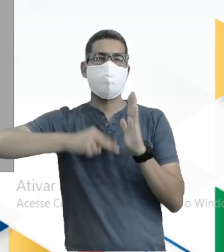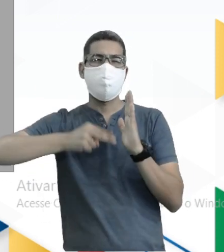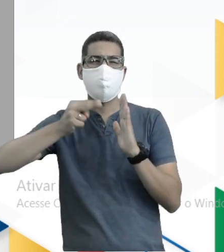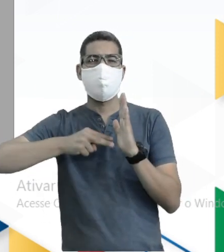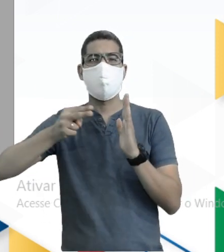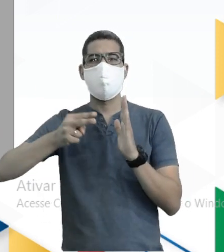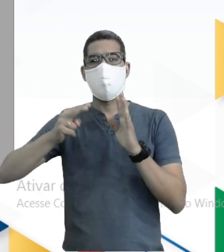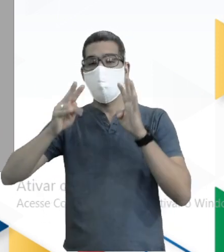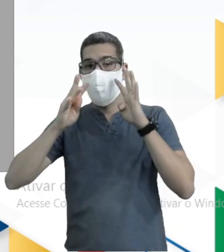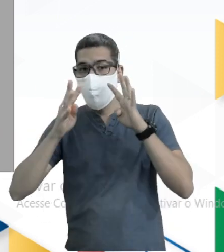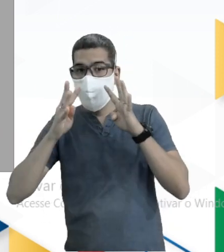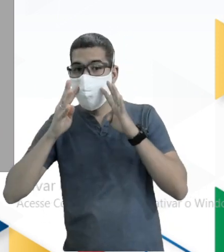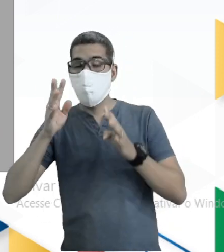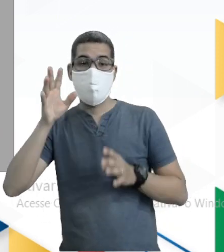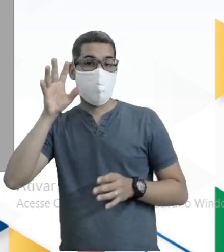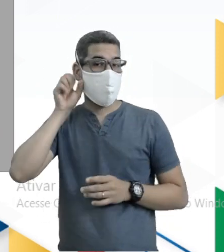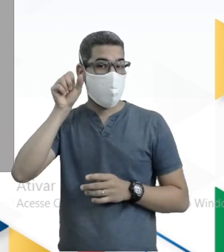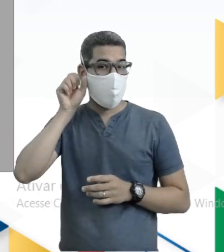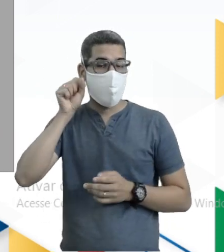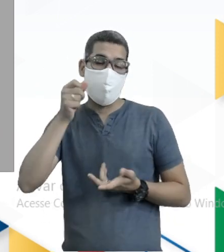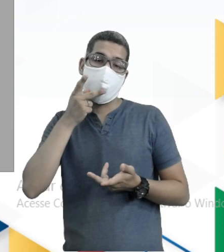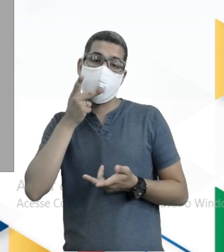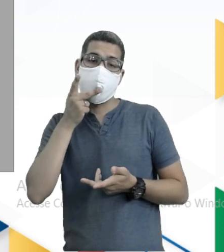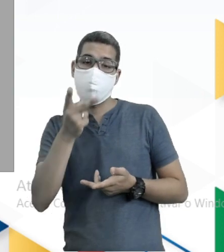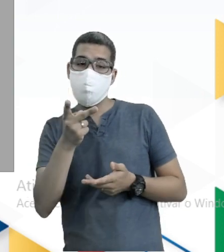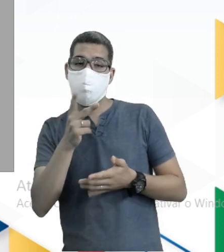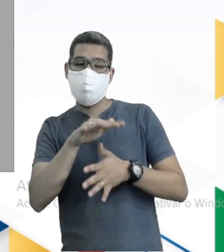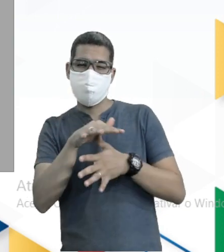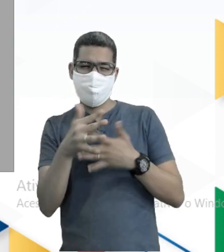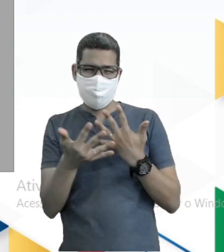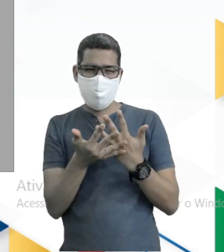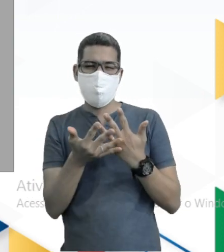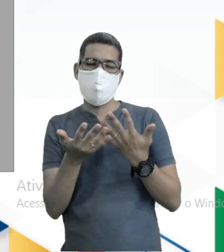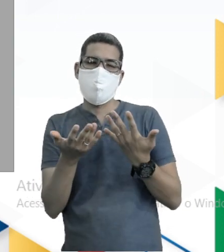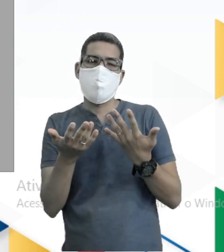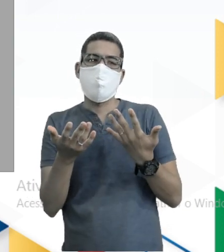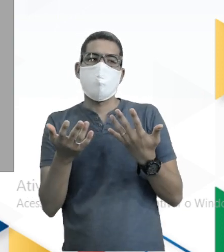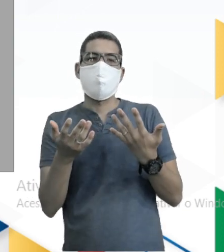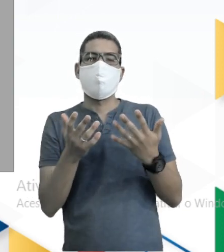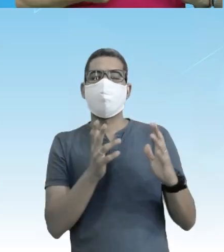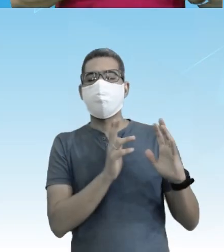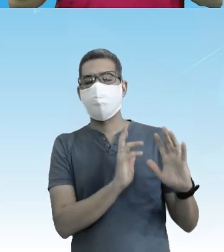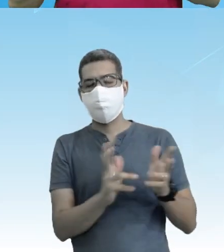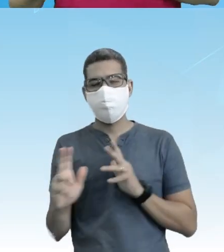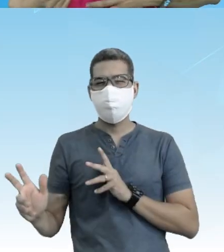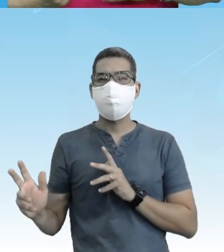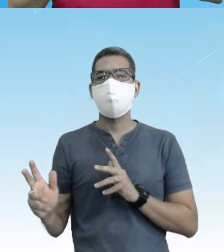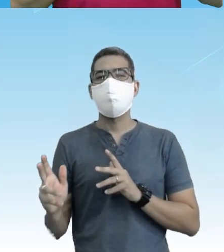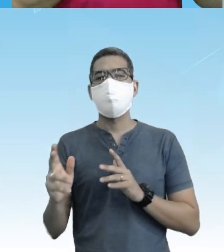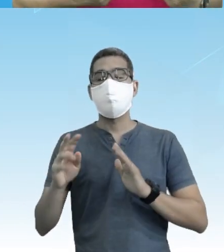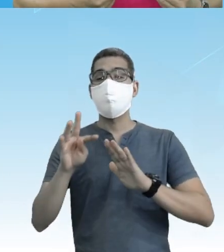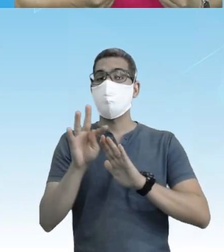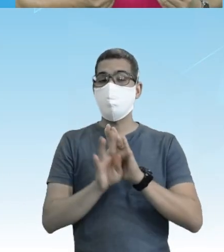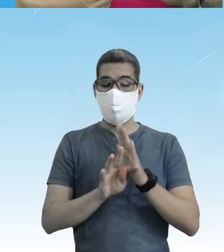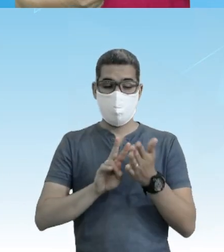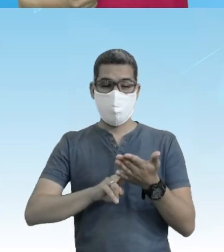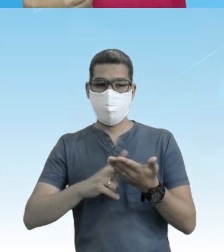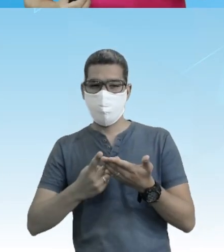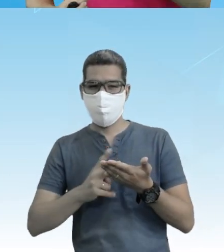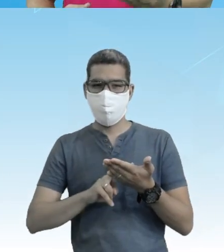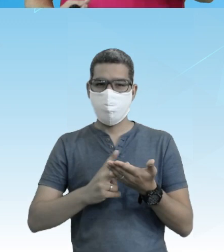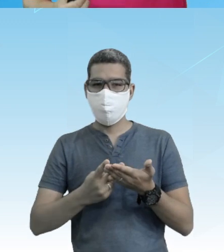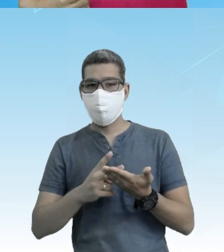ouvir, falar e produzir textos. E é isso que nós queremos nas aulas de língua portuguesa